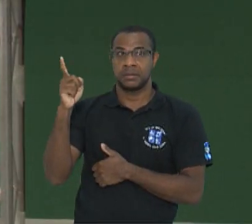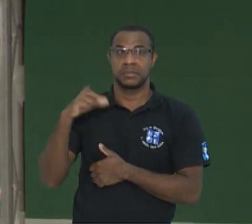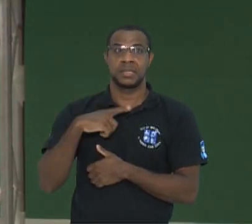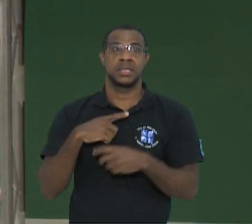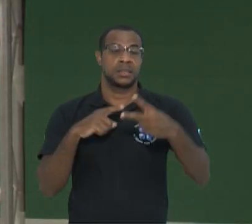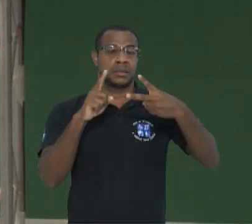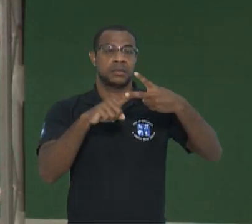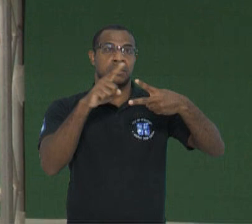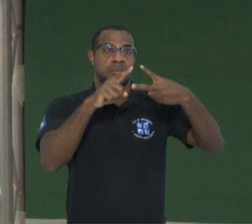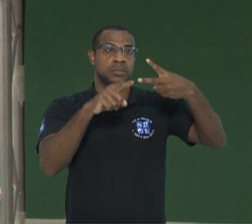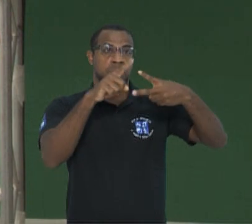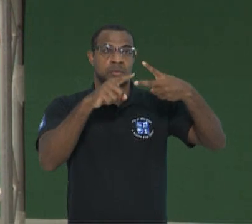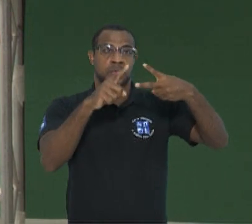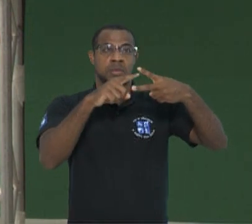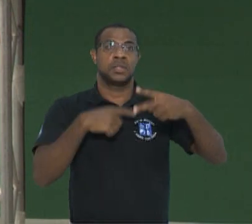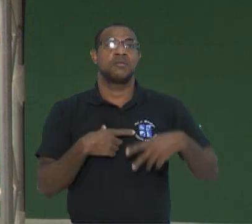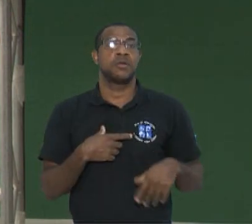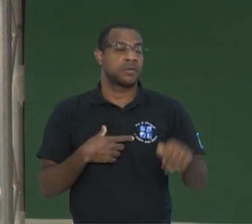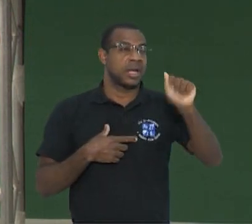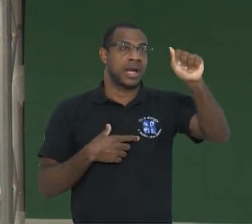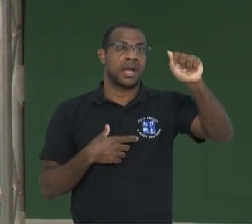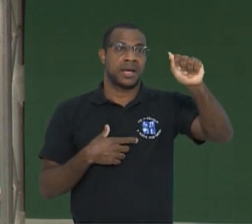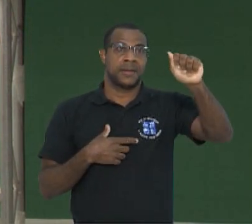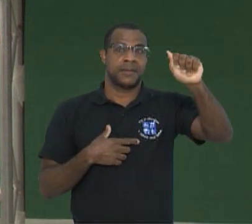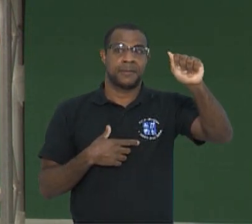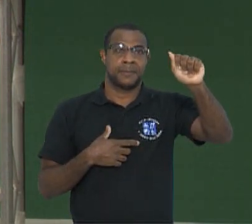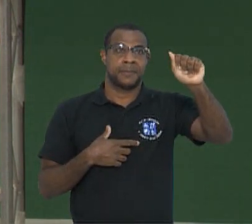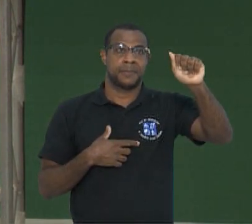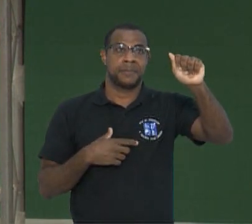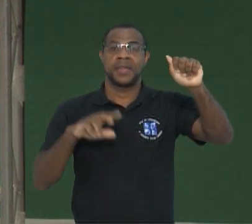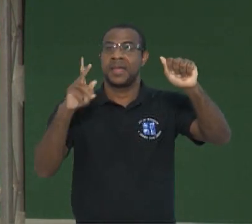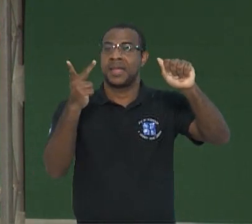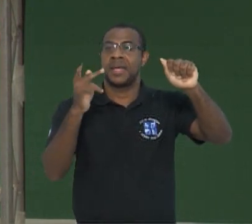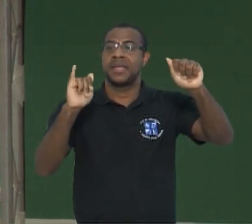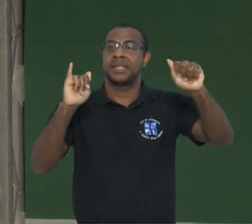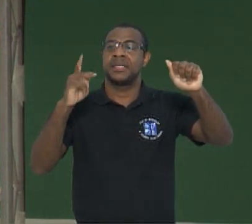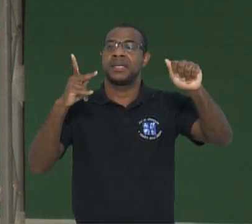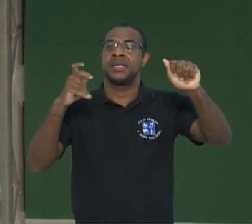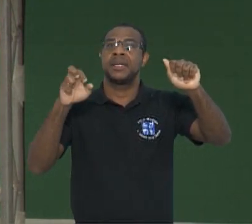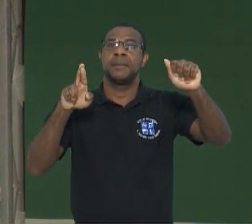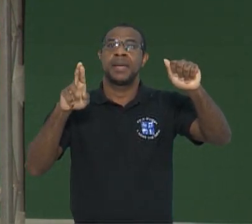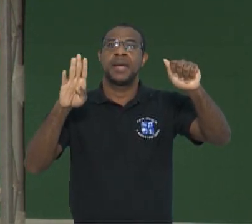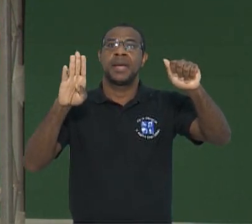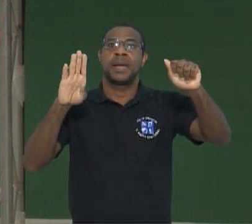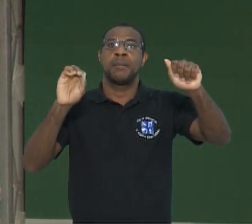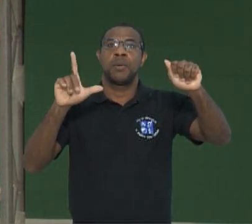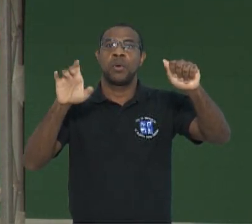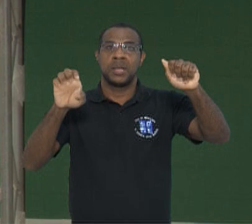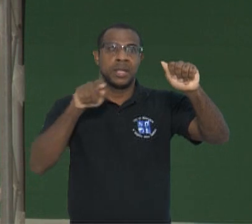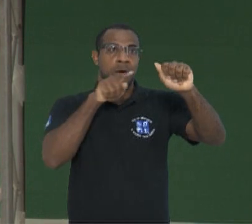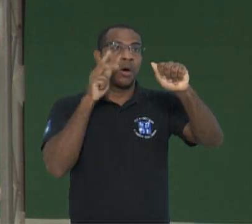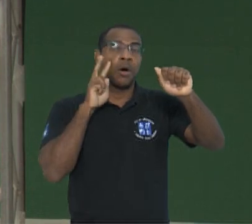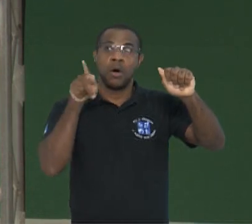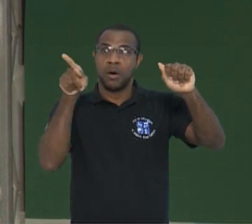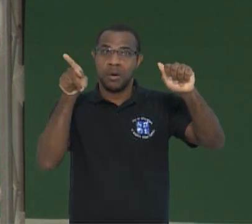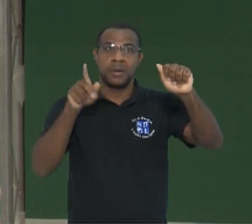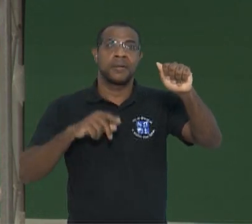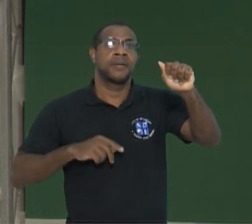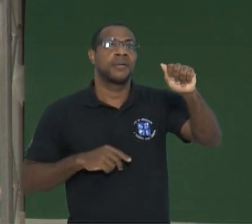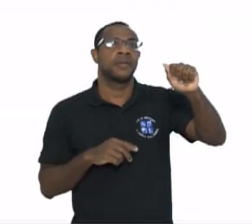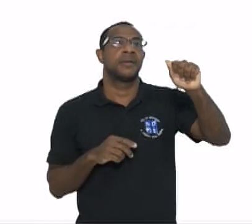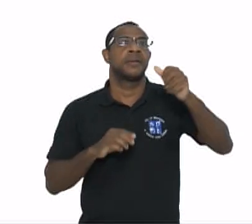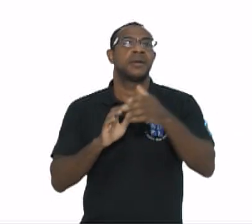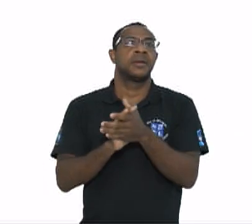hipérboles. Vamos começar pela letra A, né? A gente sempre gosta de começar pelo primeiro, pela letra A, pelo que vem antes. Então, eu tenho